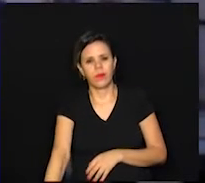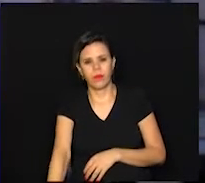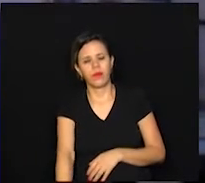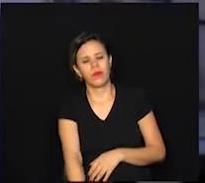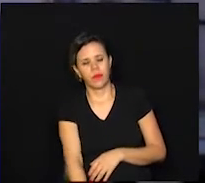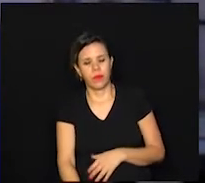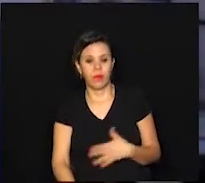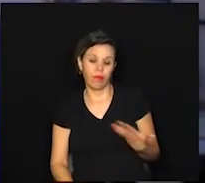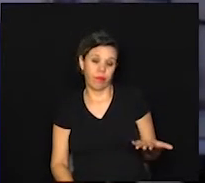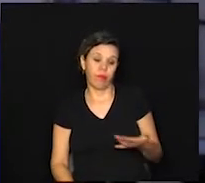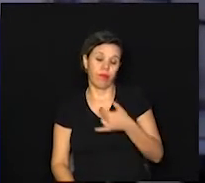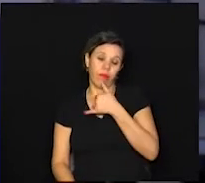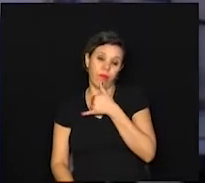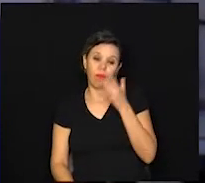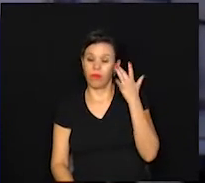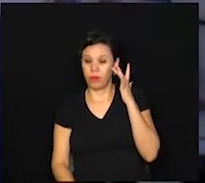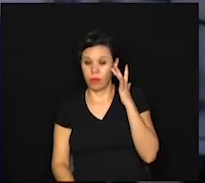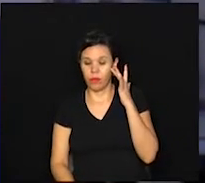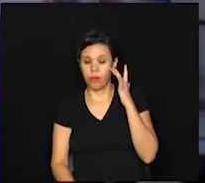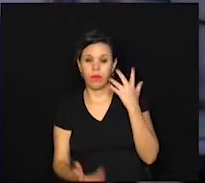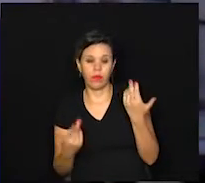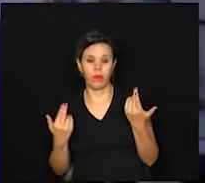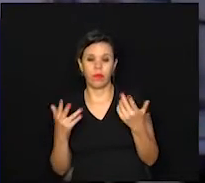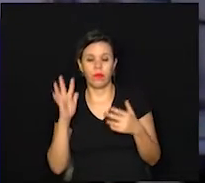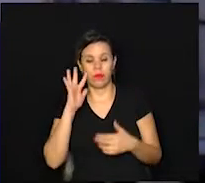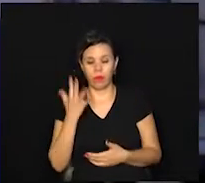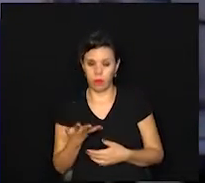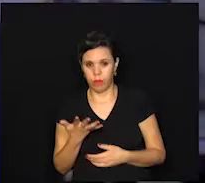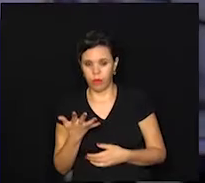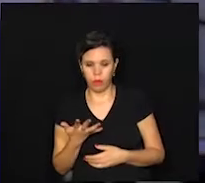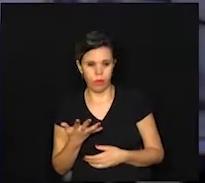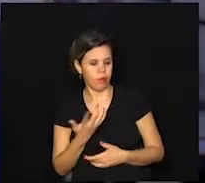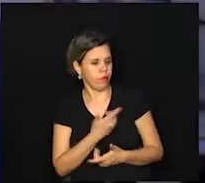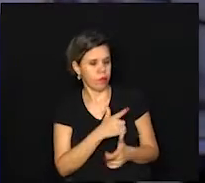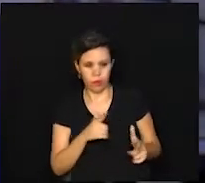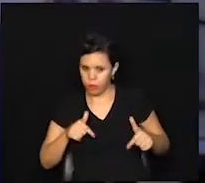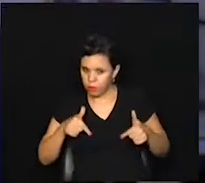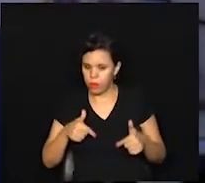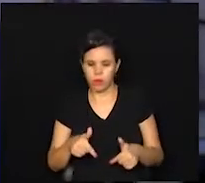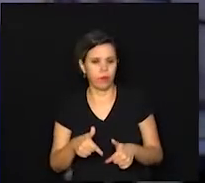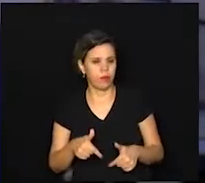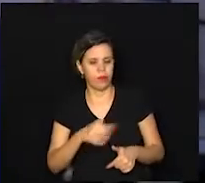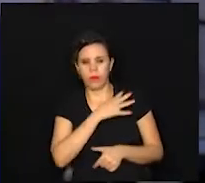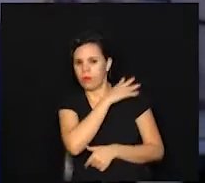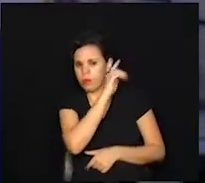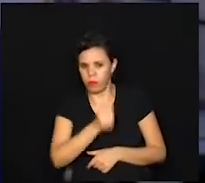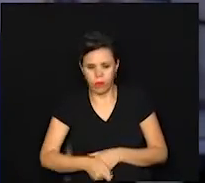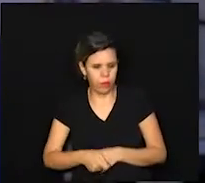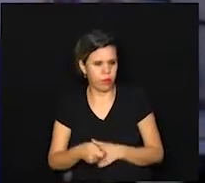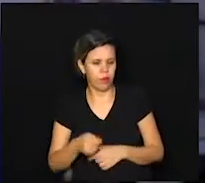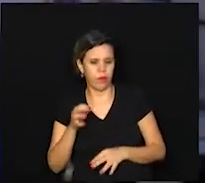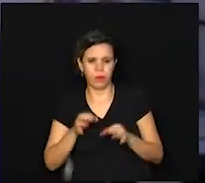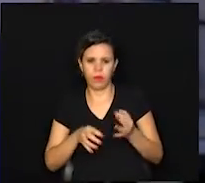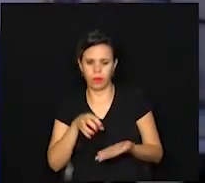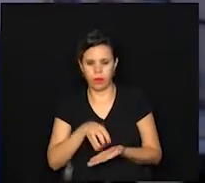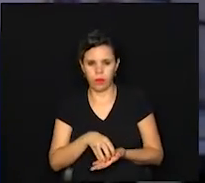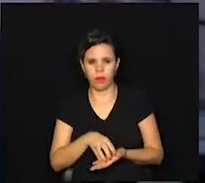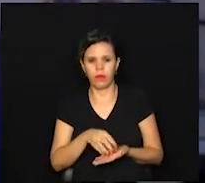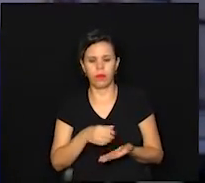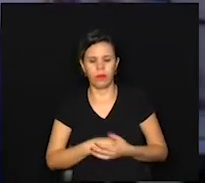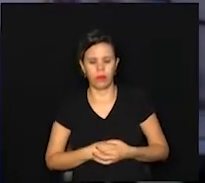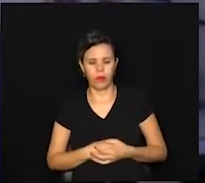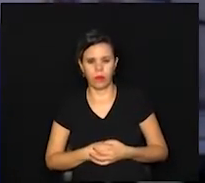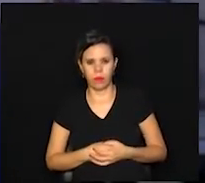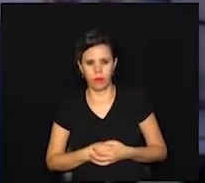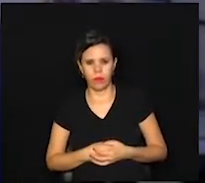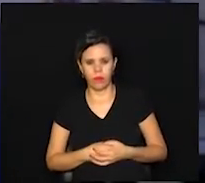E, infelizmente, eu acho que como um dos resultados de não enfrentamento da ditadura, da justiça e transição,